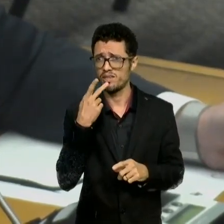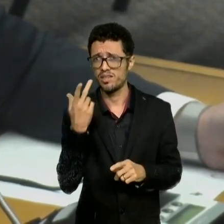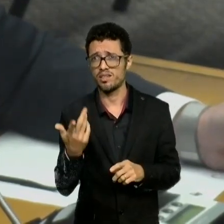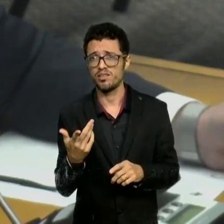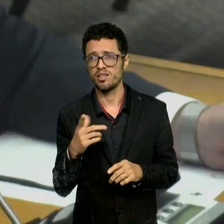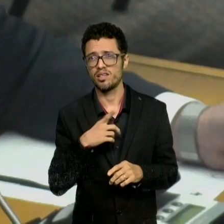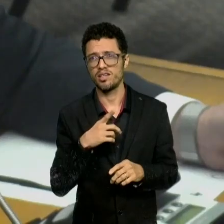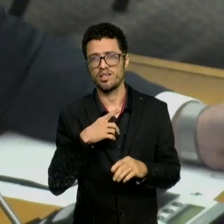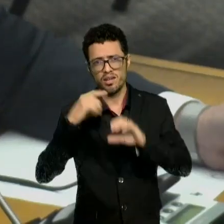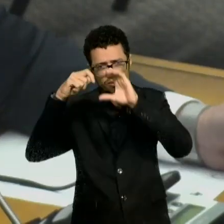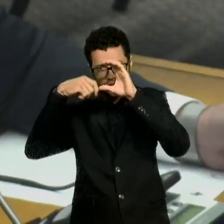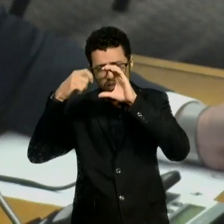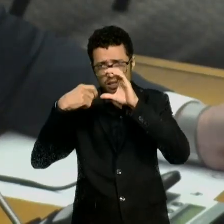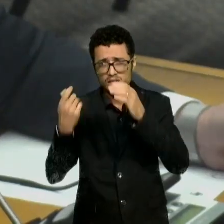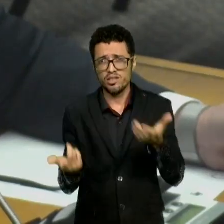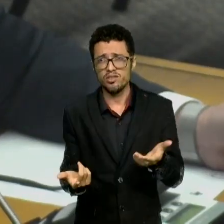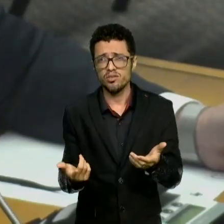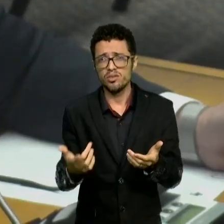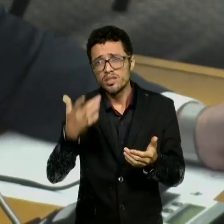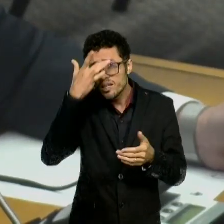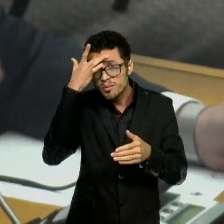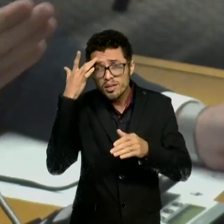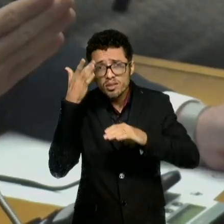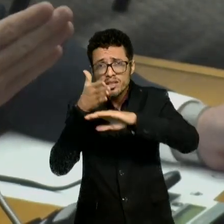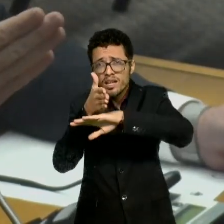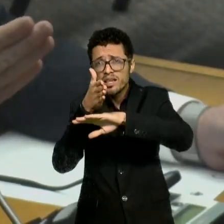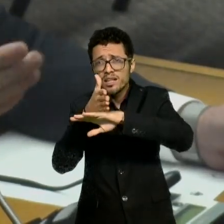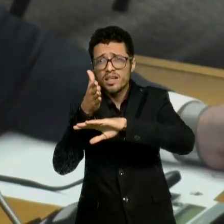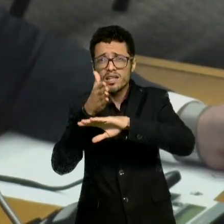isso? Vossa Excelência está monitorando, ou